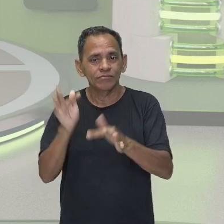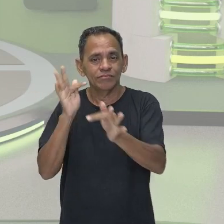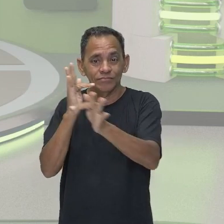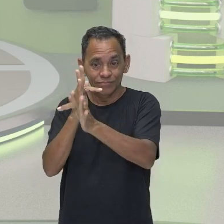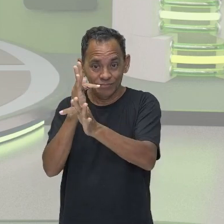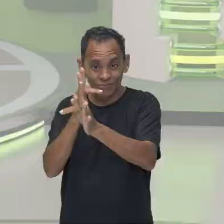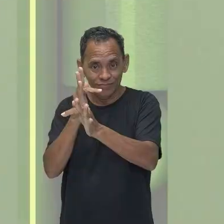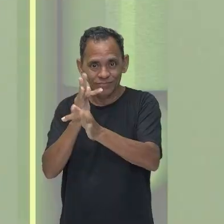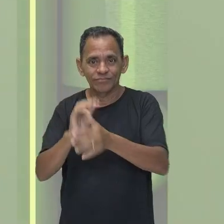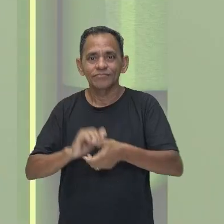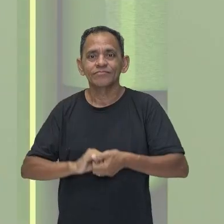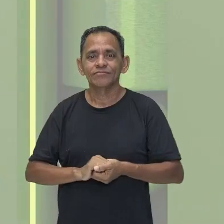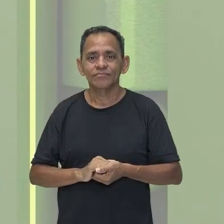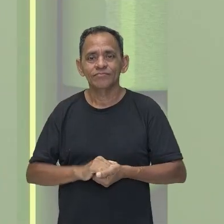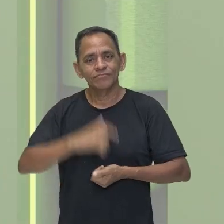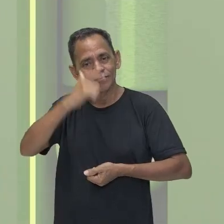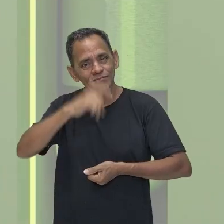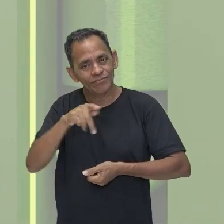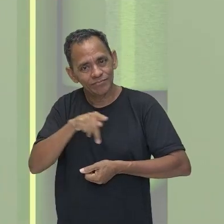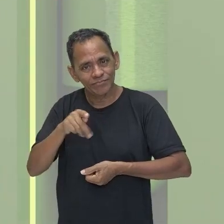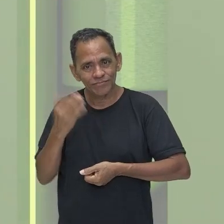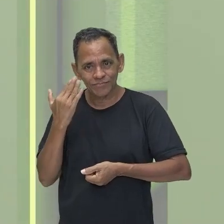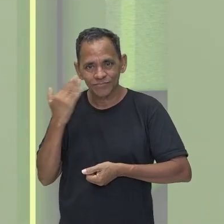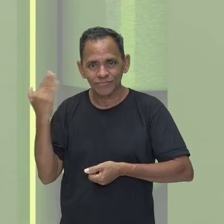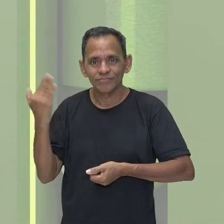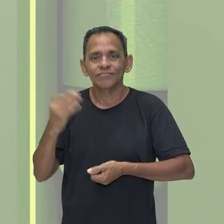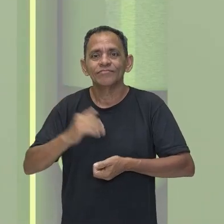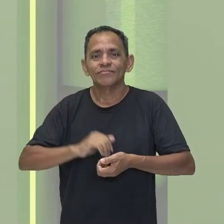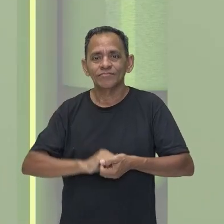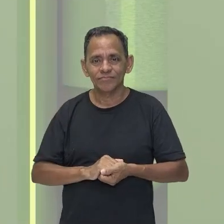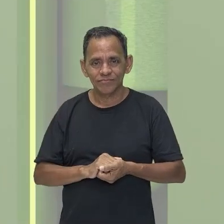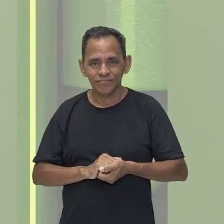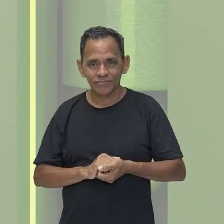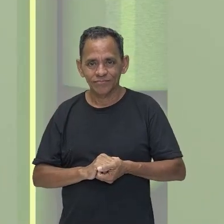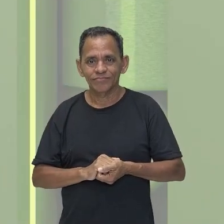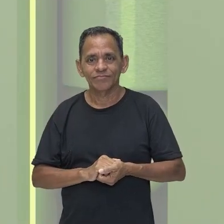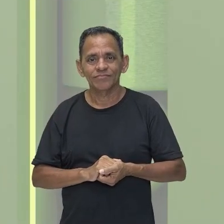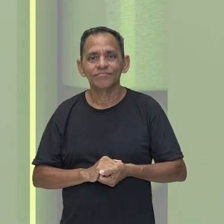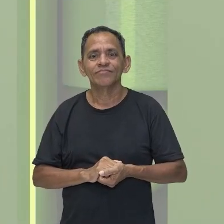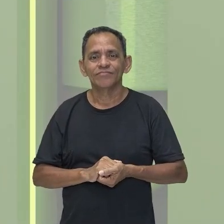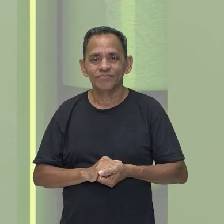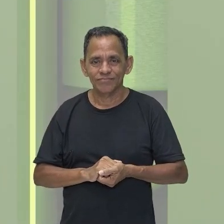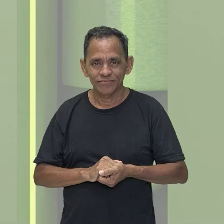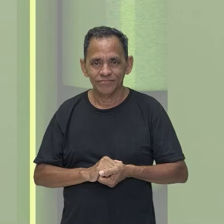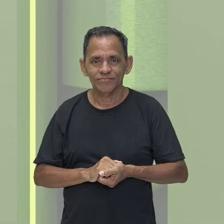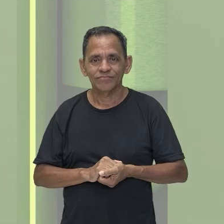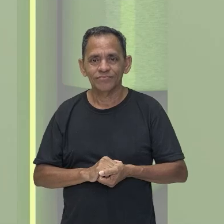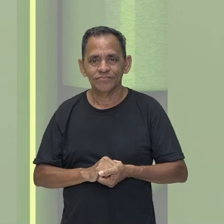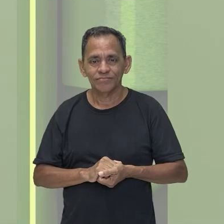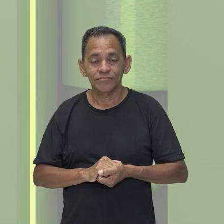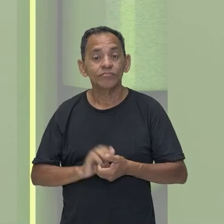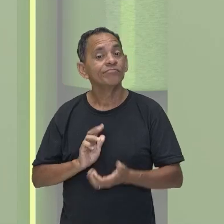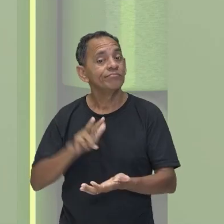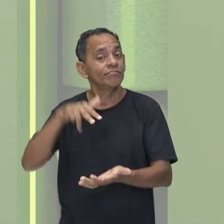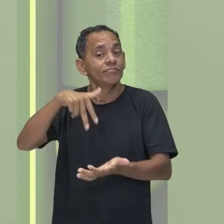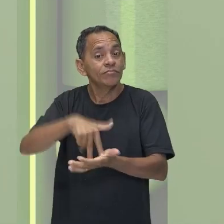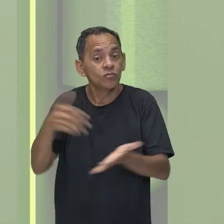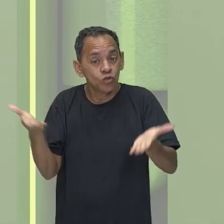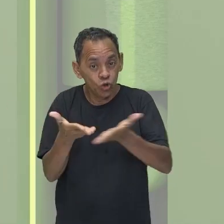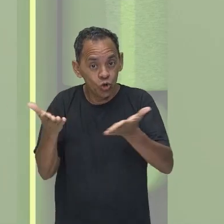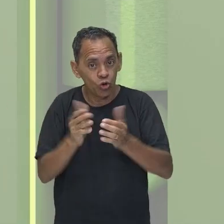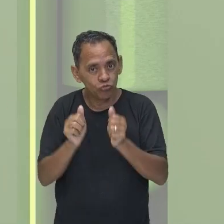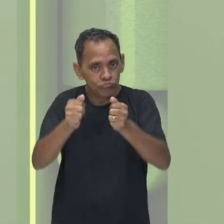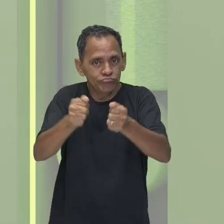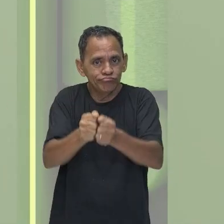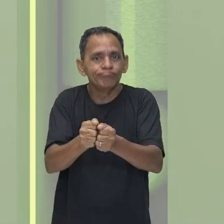Física. Eu sou o professor Marcos Kelvin, o Lorde da Física, e estou aqui para lhe auxiliar